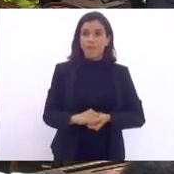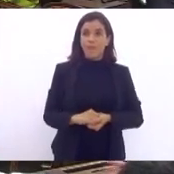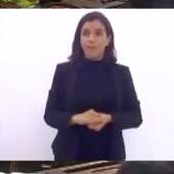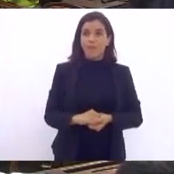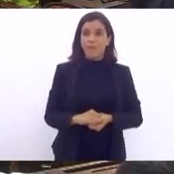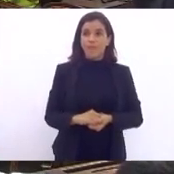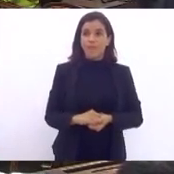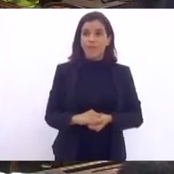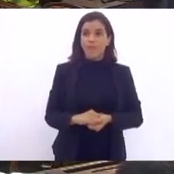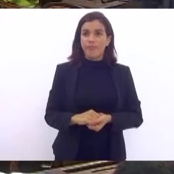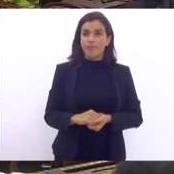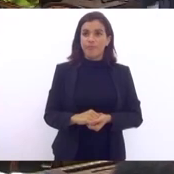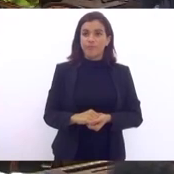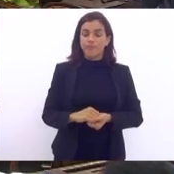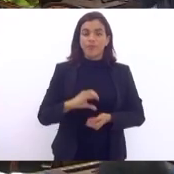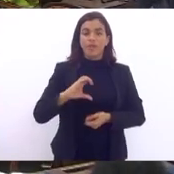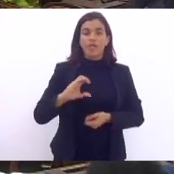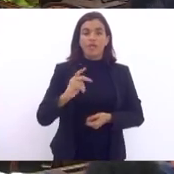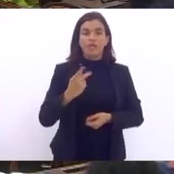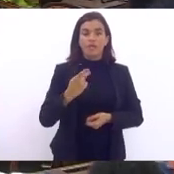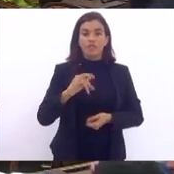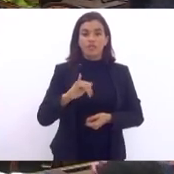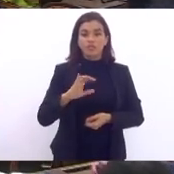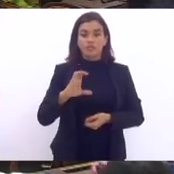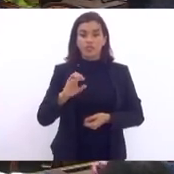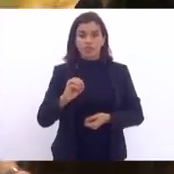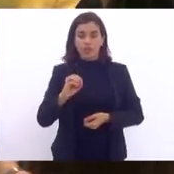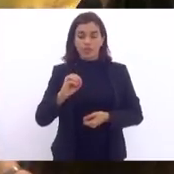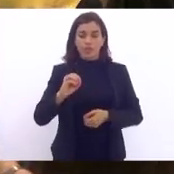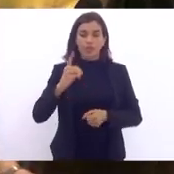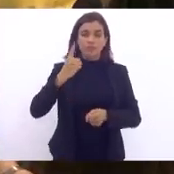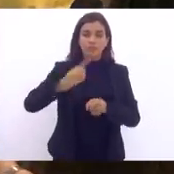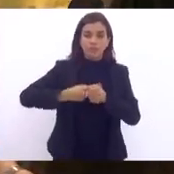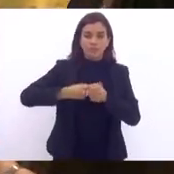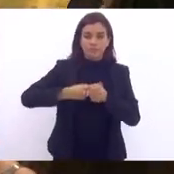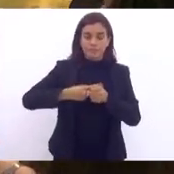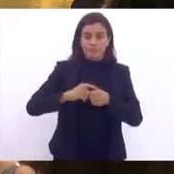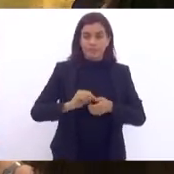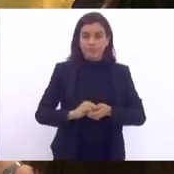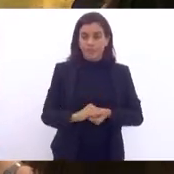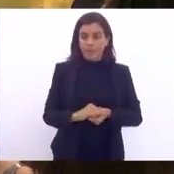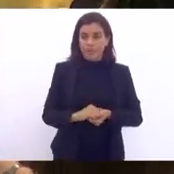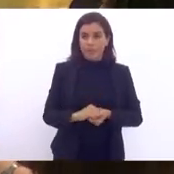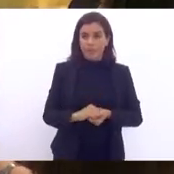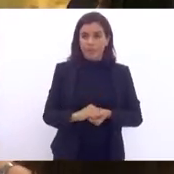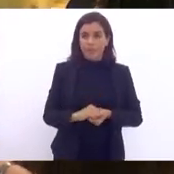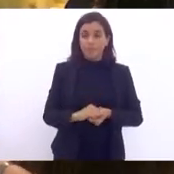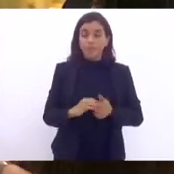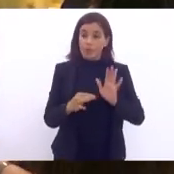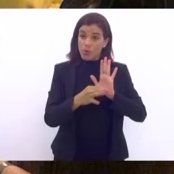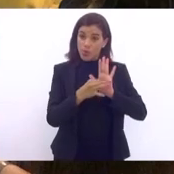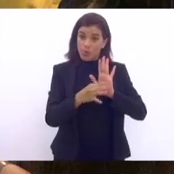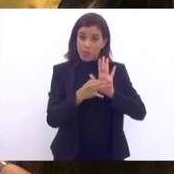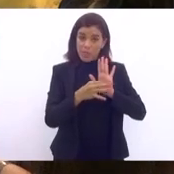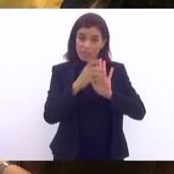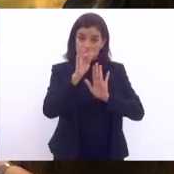favor, deputado Chico. Está com o microfone aberto. Presidente, no parecer original, a gente levou em